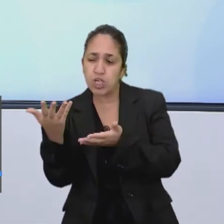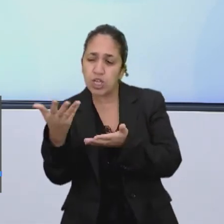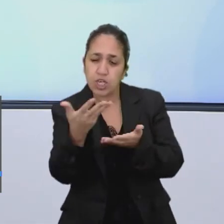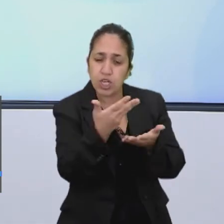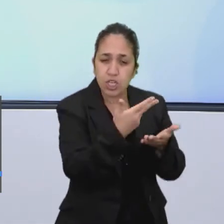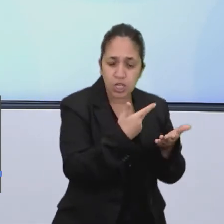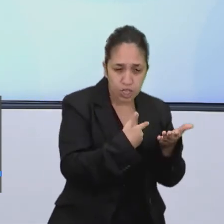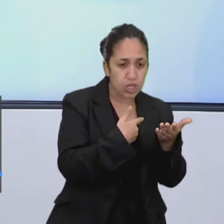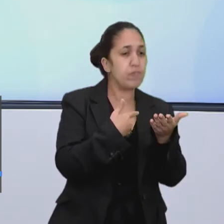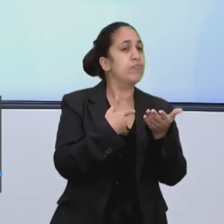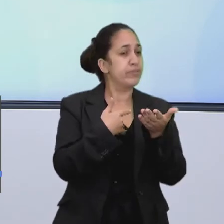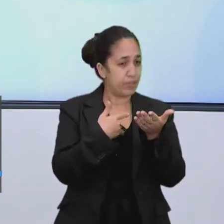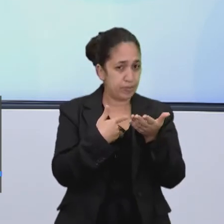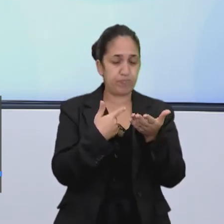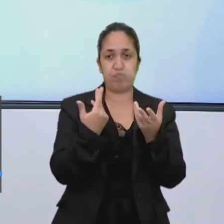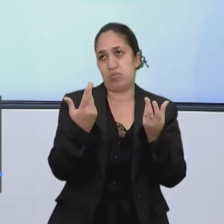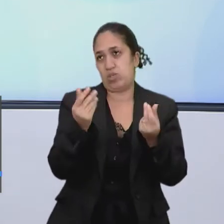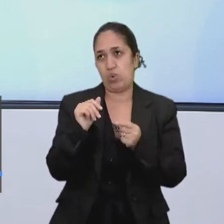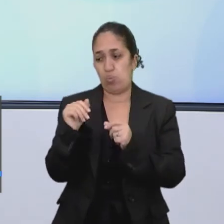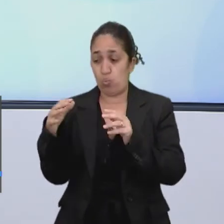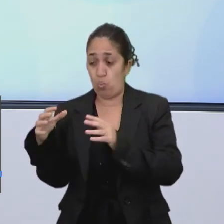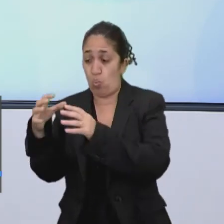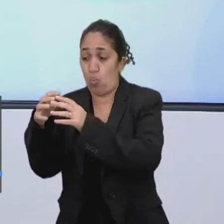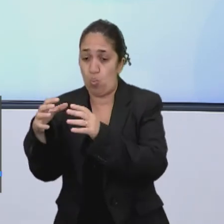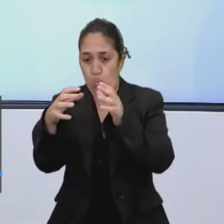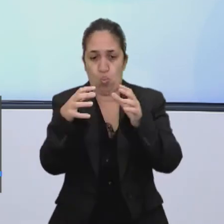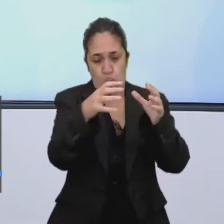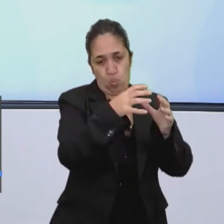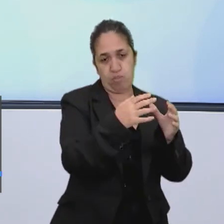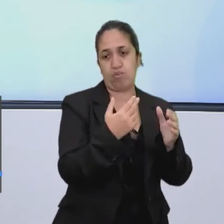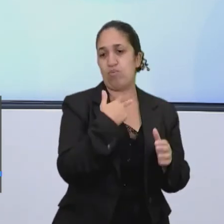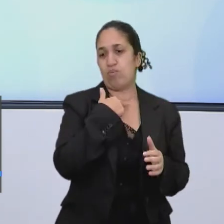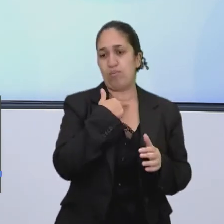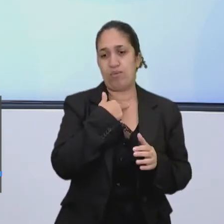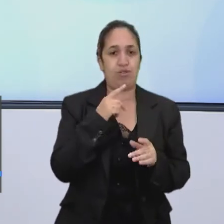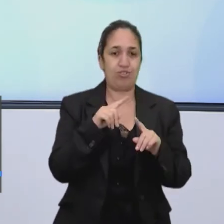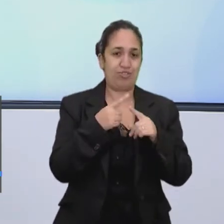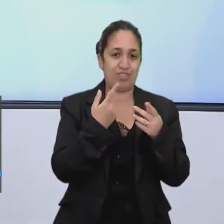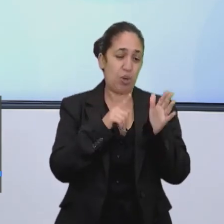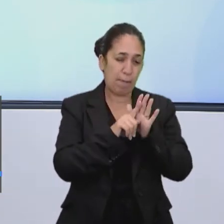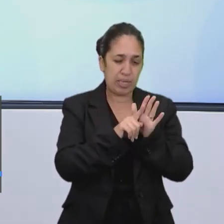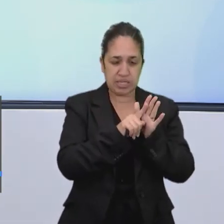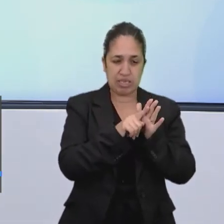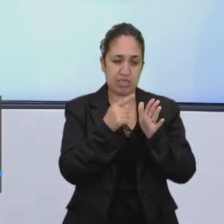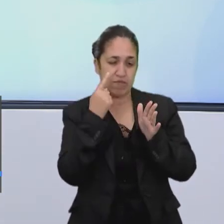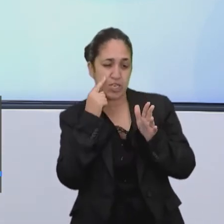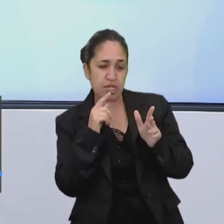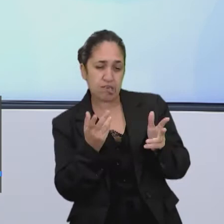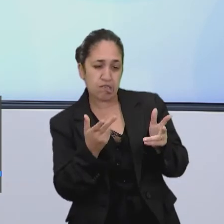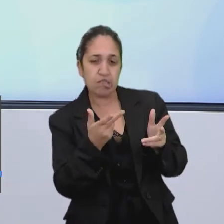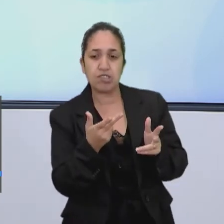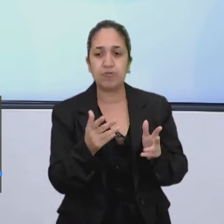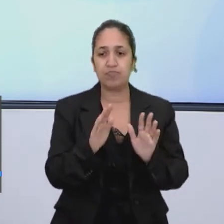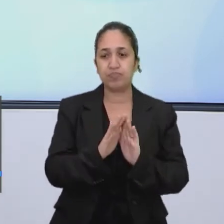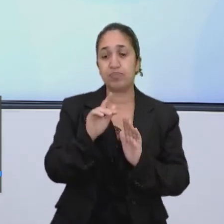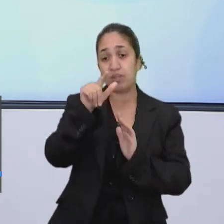né, não pode ser um grupo específico, senão a pesquisa ela acaba sendo tendenciosa, então não pode. Mas aquele grupo, aquela